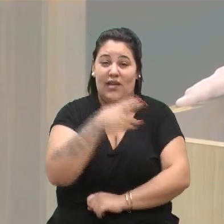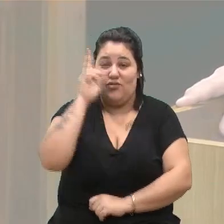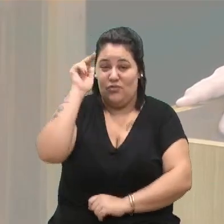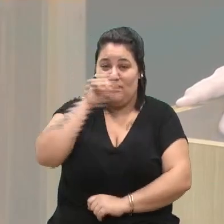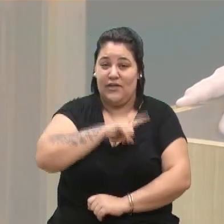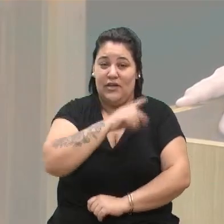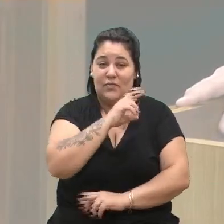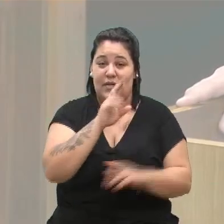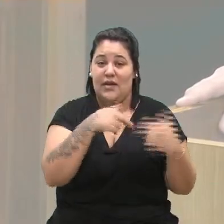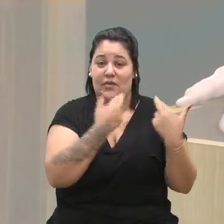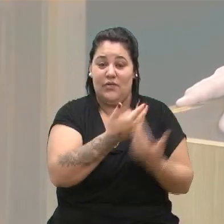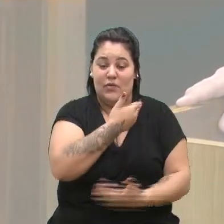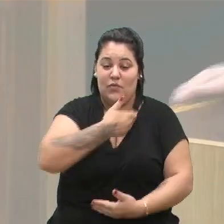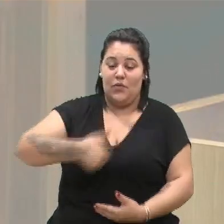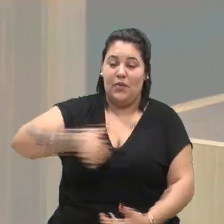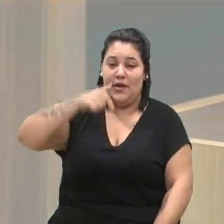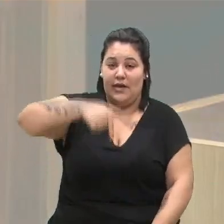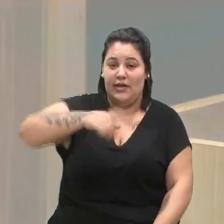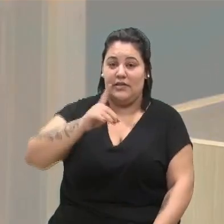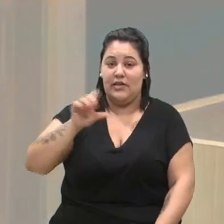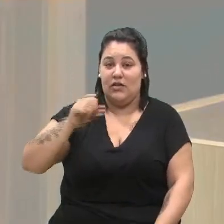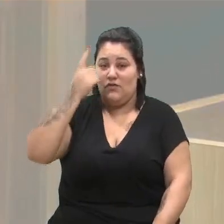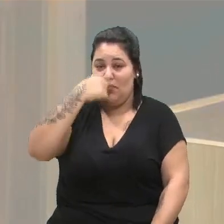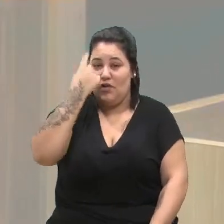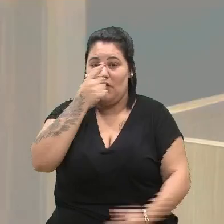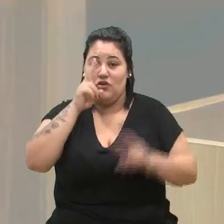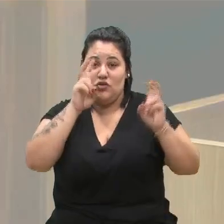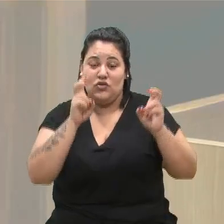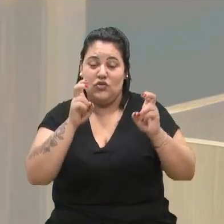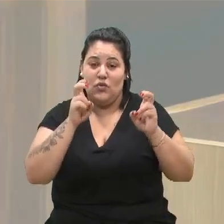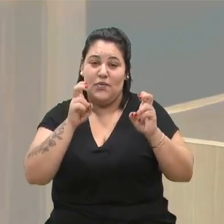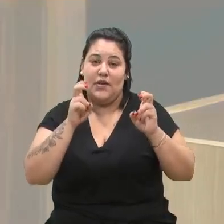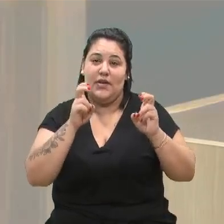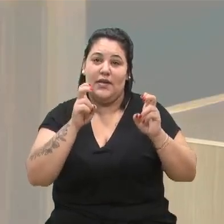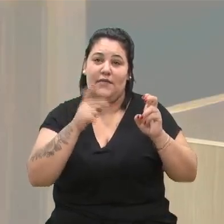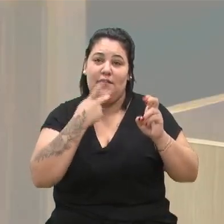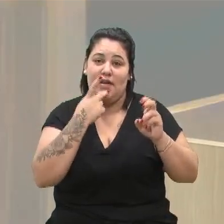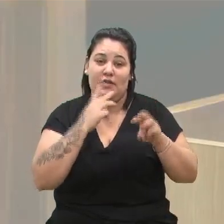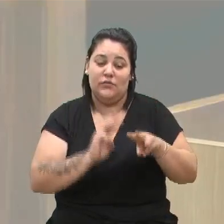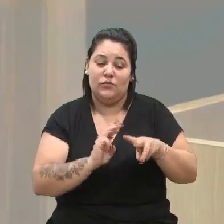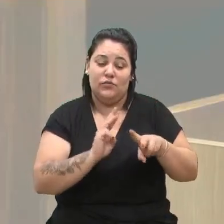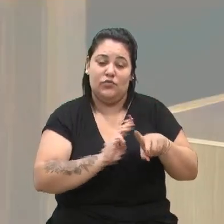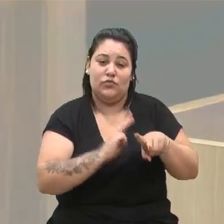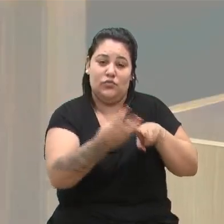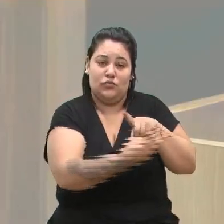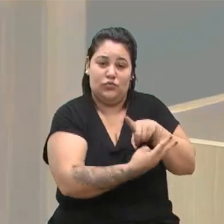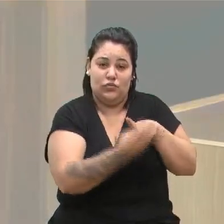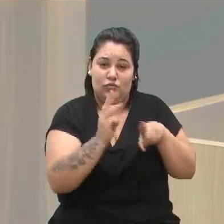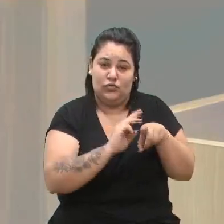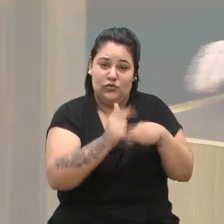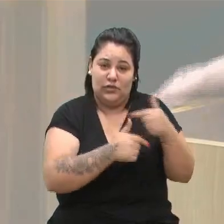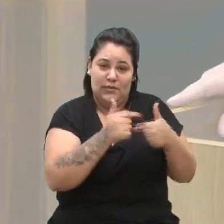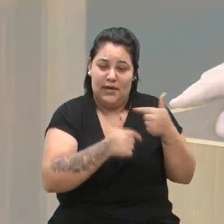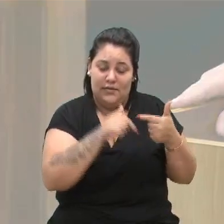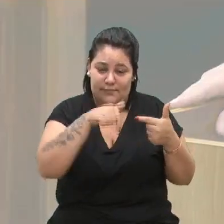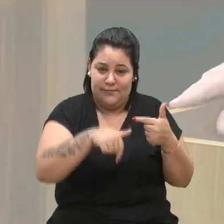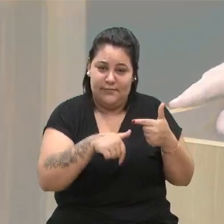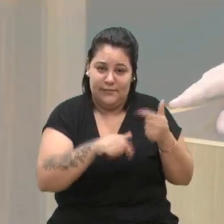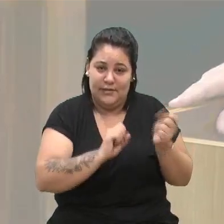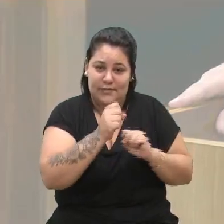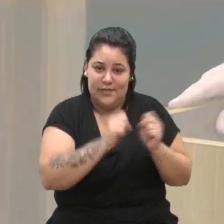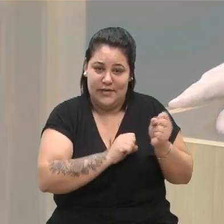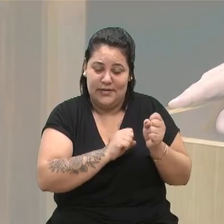de Vereadores, às 19 horas, sobre o monopólio do Serviço Funerário de Caxias. Então estão todos convidados,